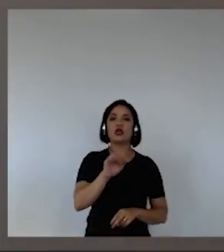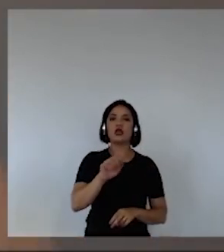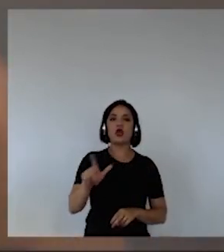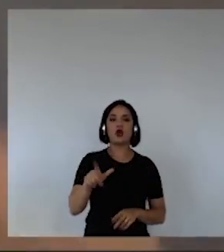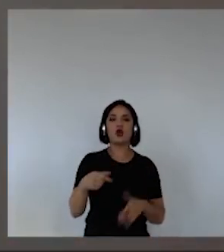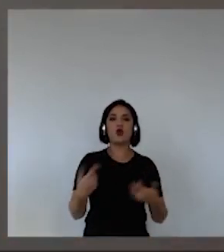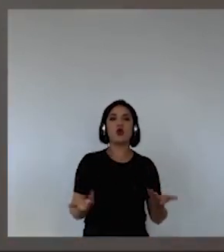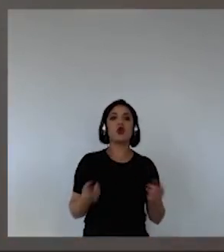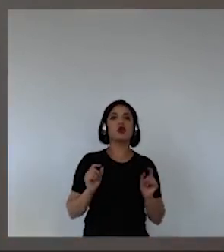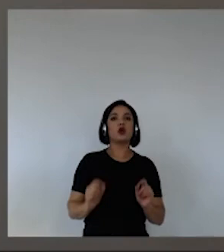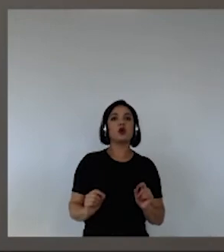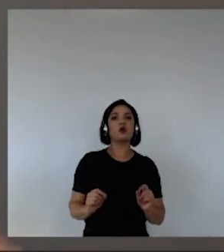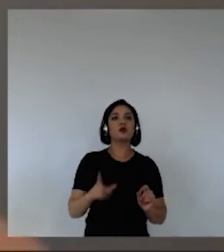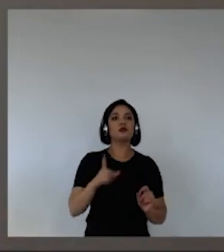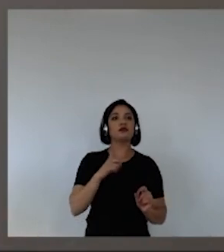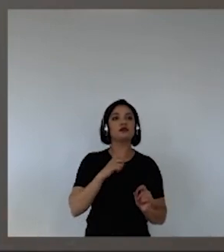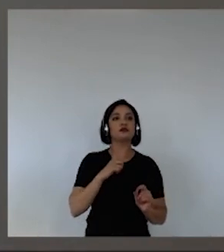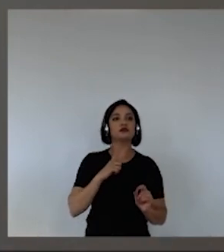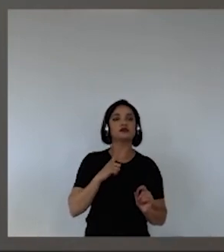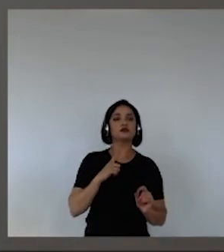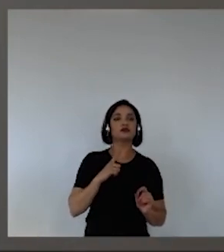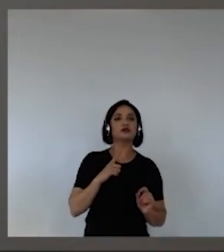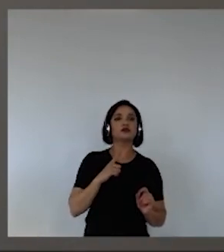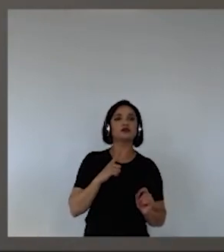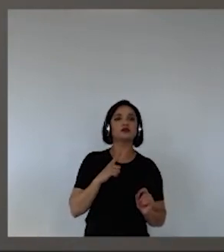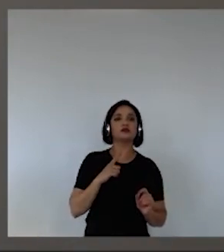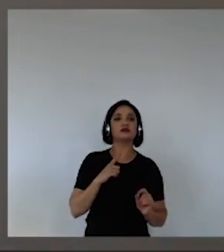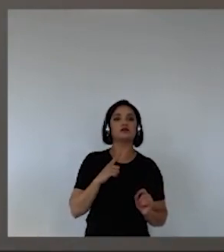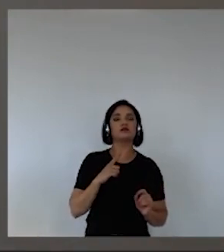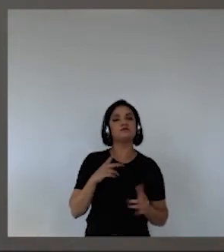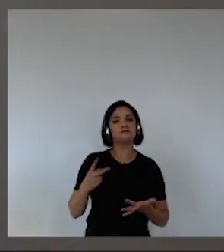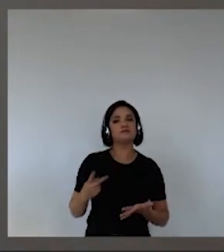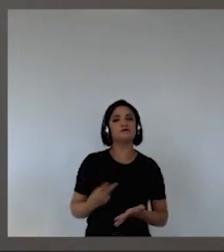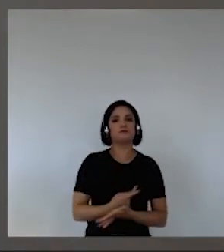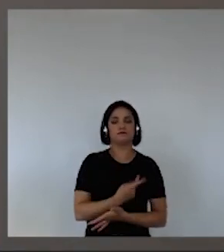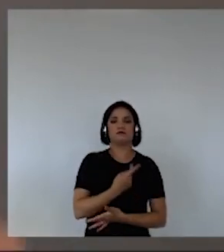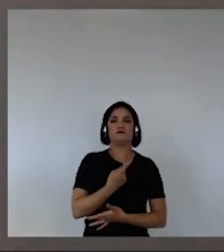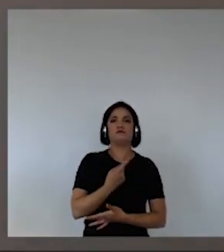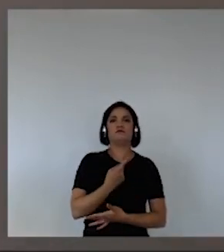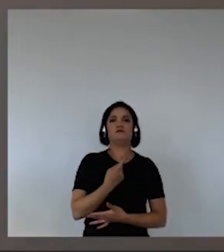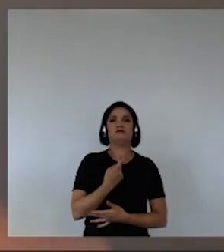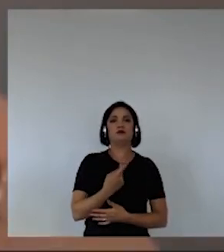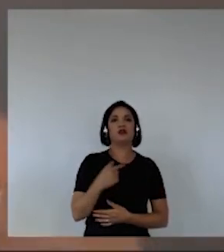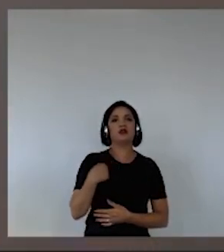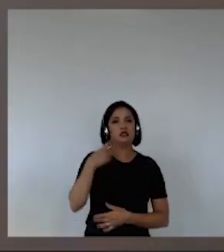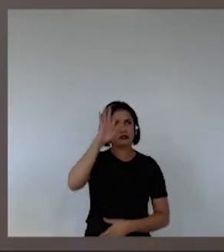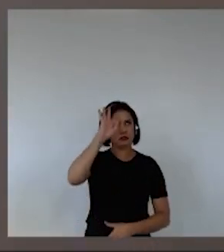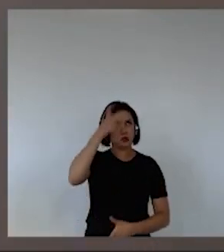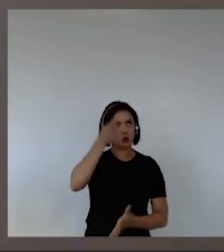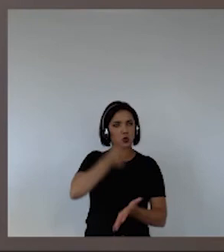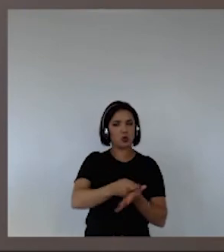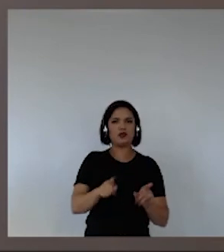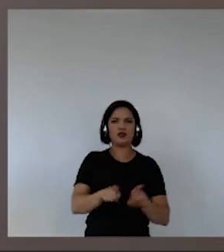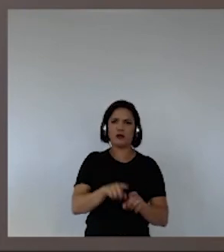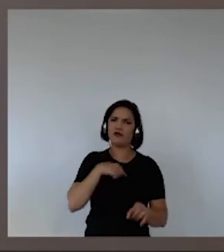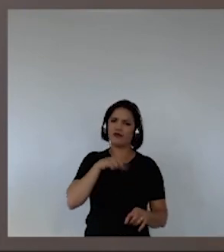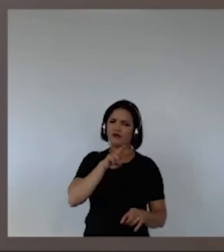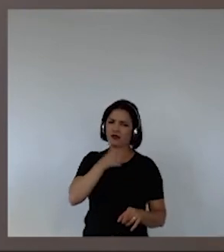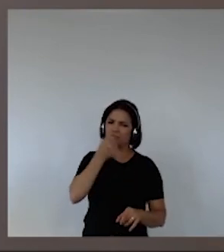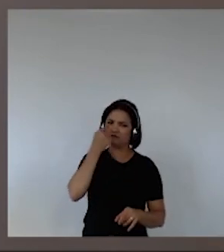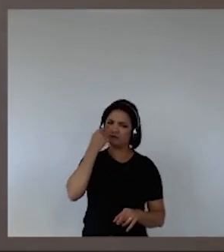né, do que está sendo ali submetido à arbitragem. Nós também vemos e veremos